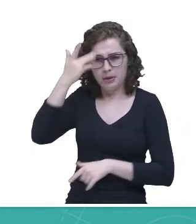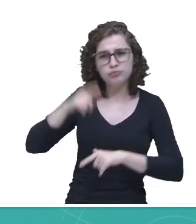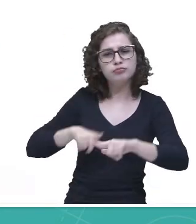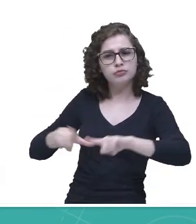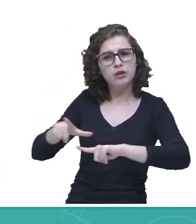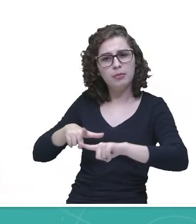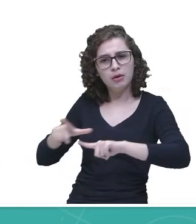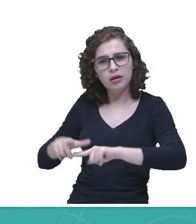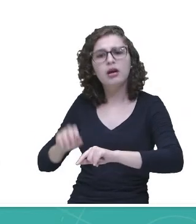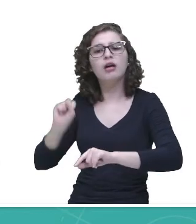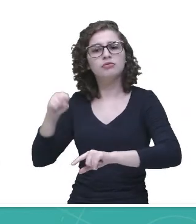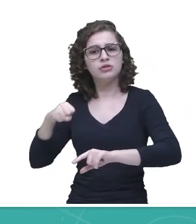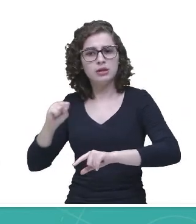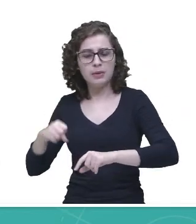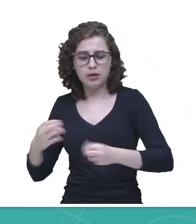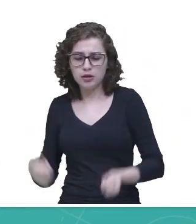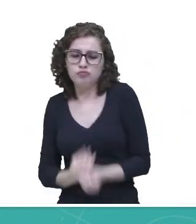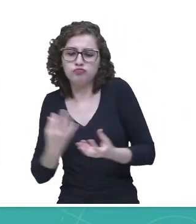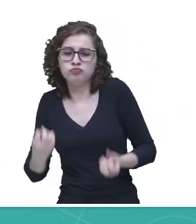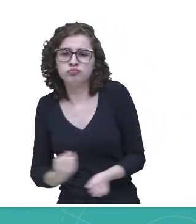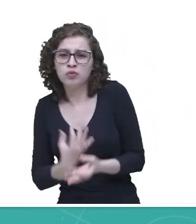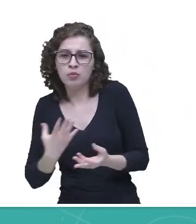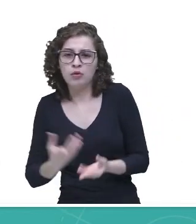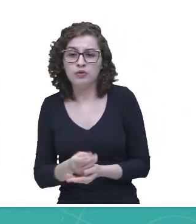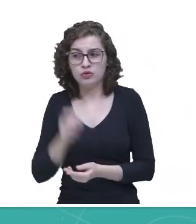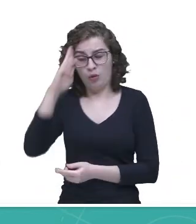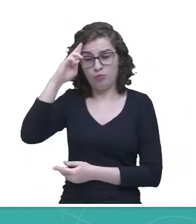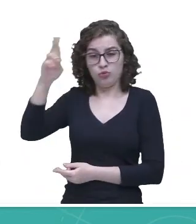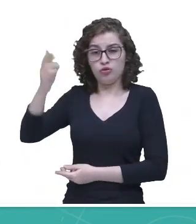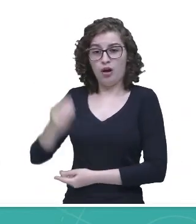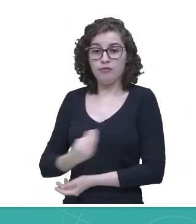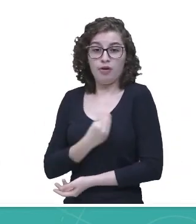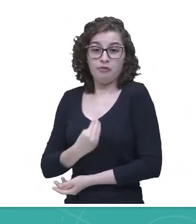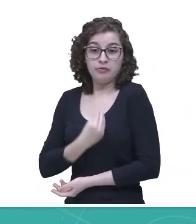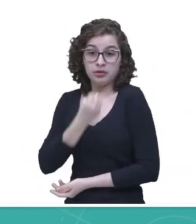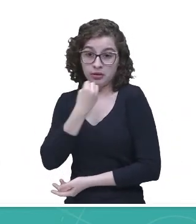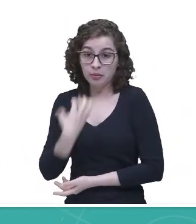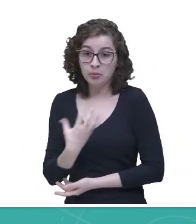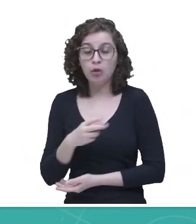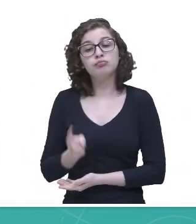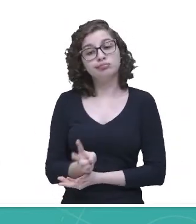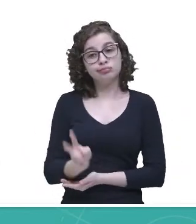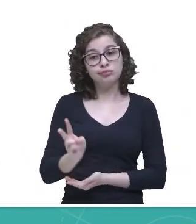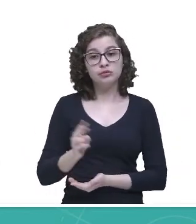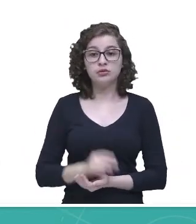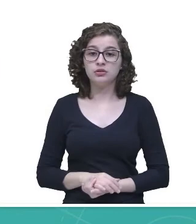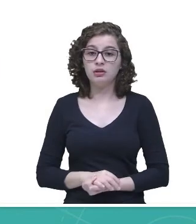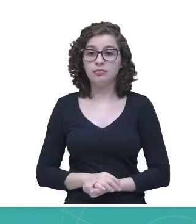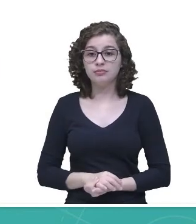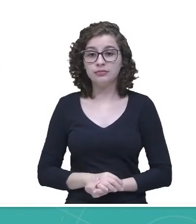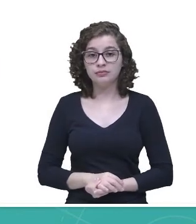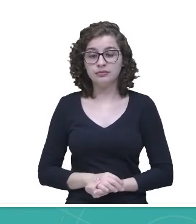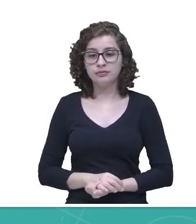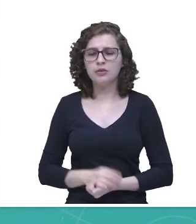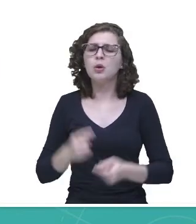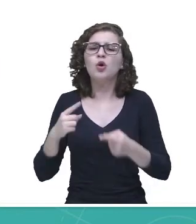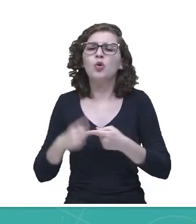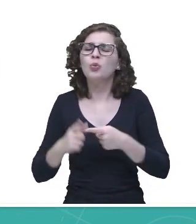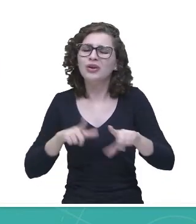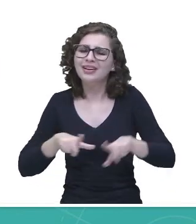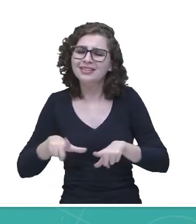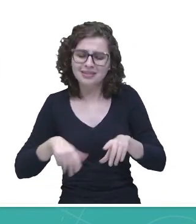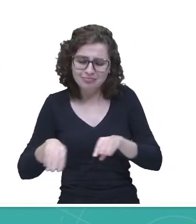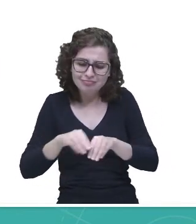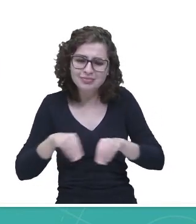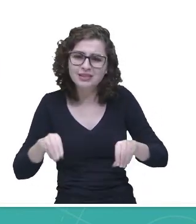tudo o que o Senhor necessitava para manter sua família. Por que ele tinha que trabalhar na terra do Senhor, gente? Lembram? Porque ele tinha